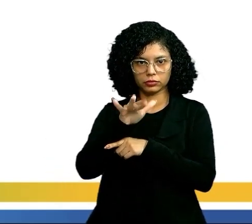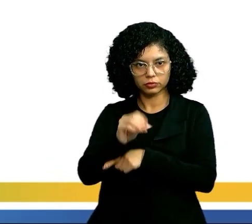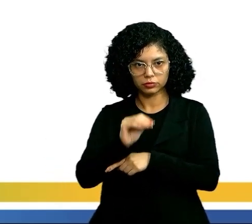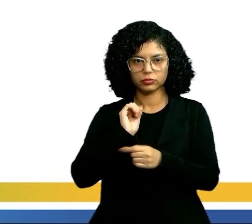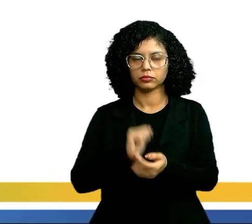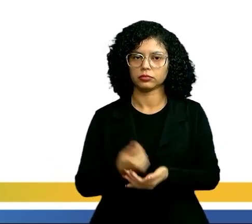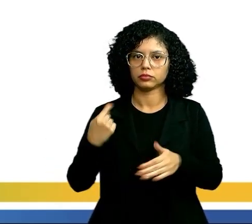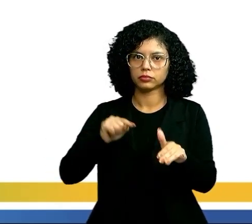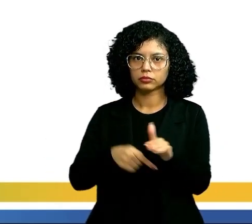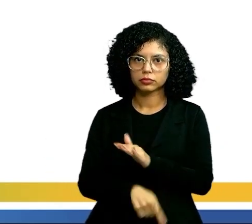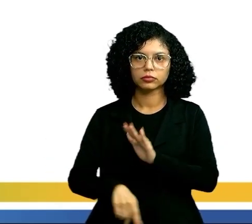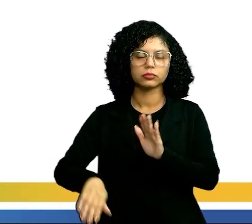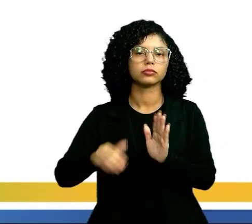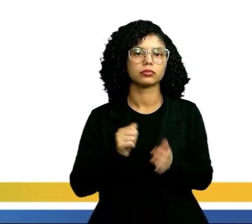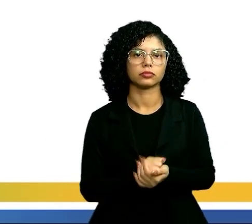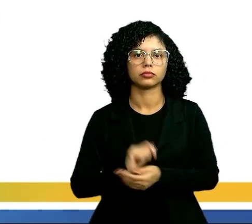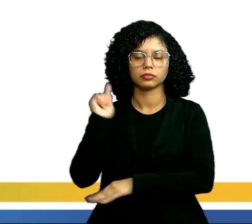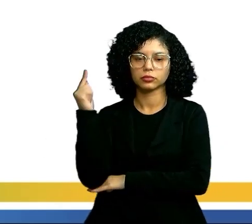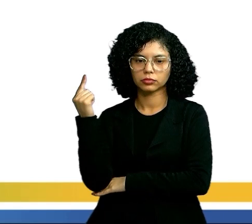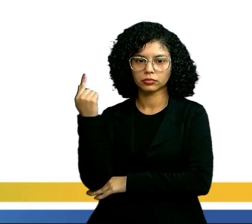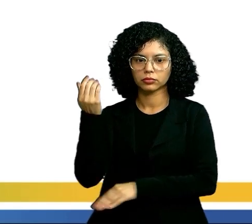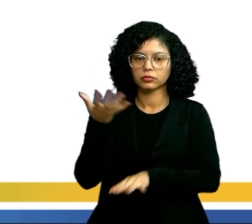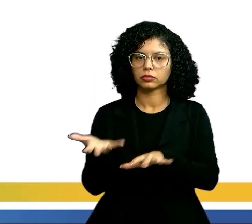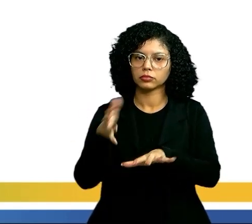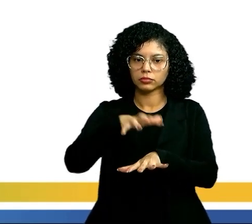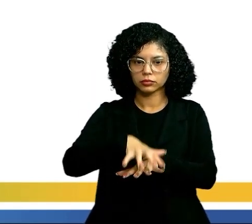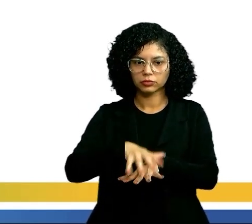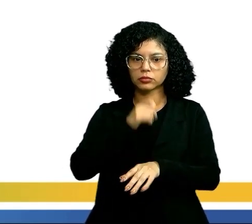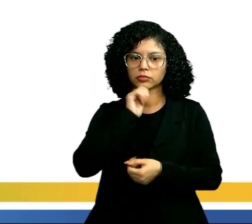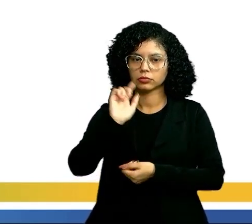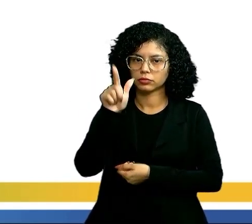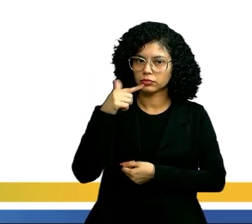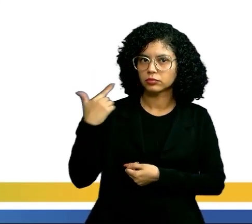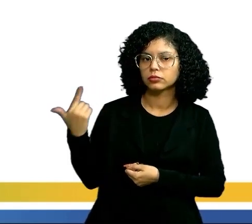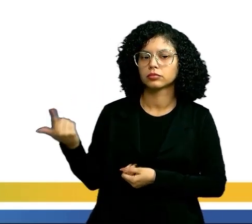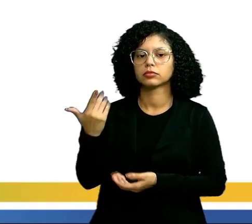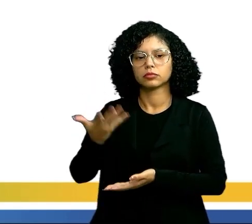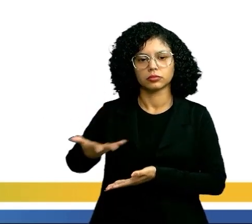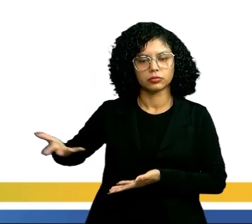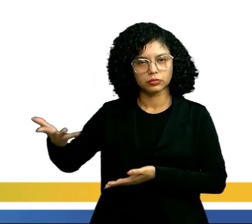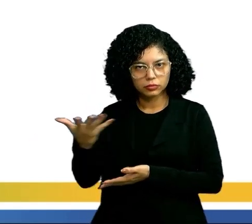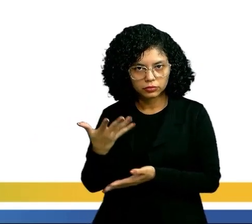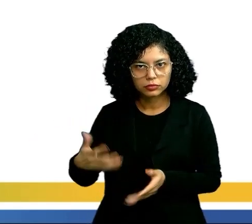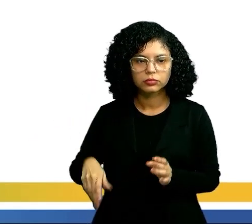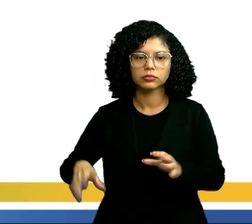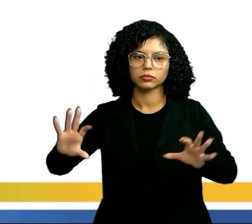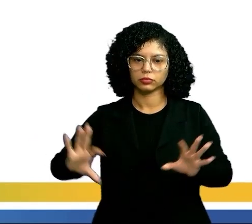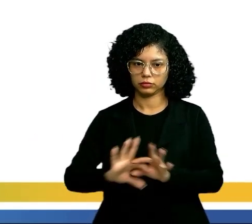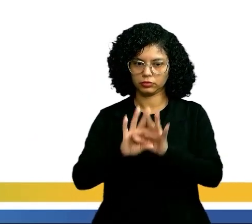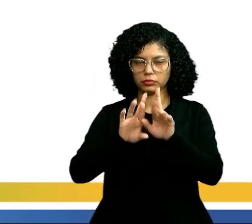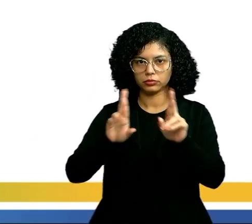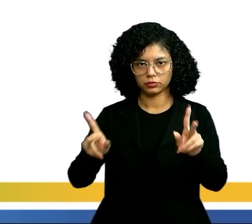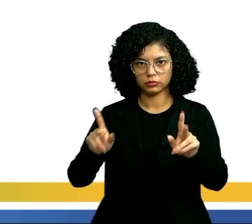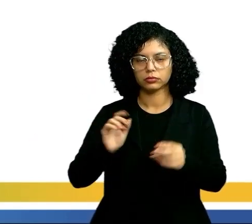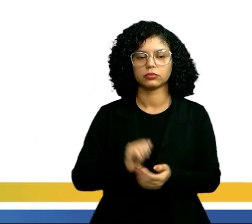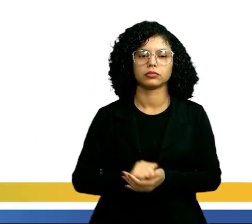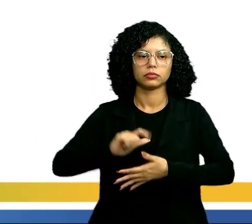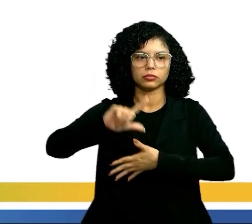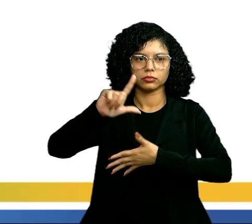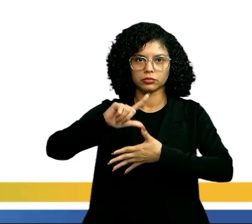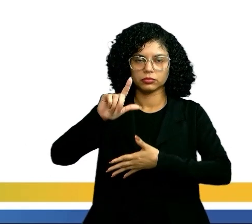anglo-saxônica, dentro dos critérios de idioma e colonização, existem diferenças básicas entre ela e a América